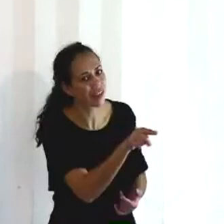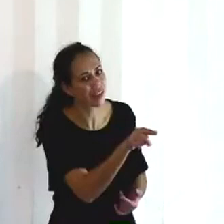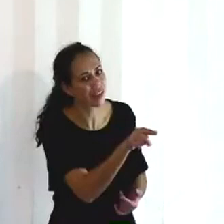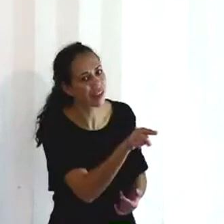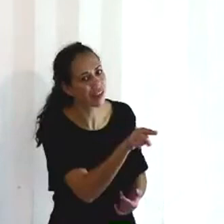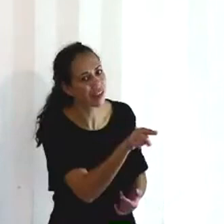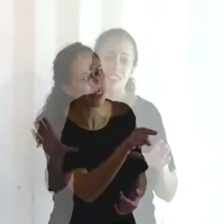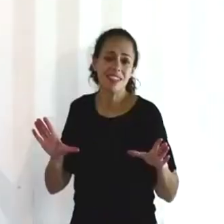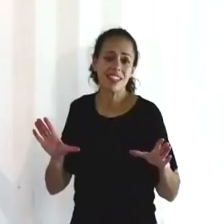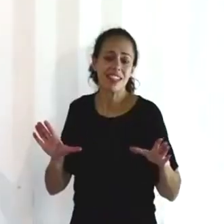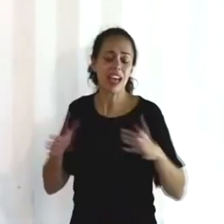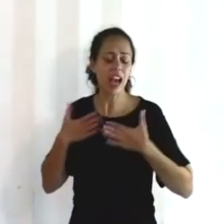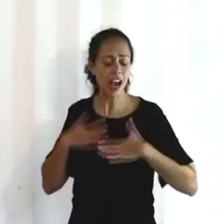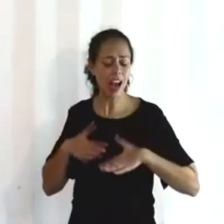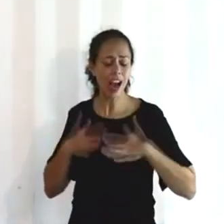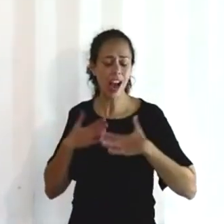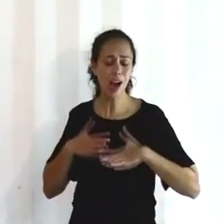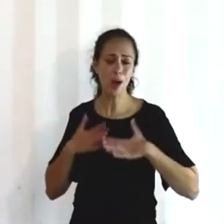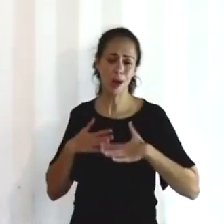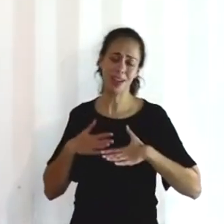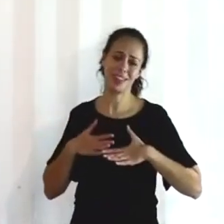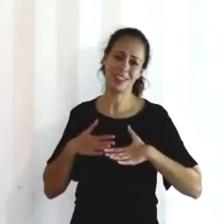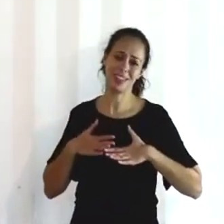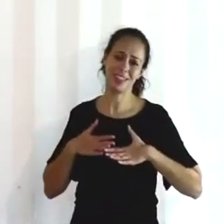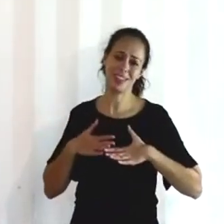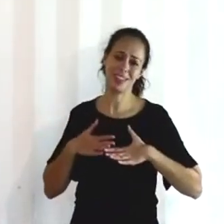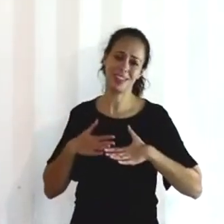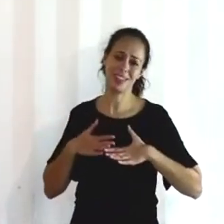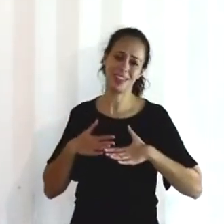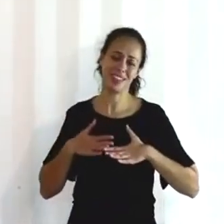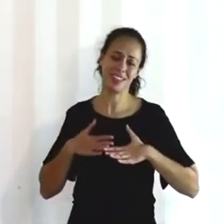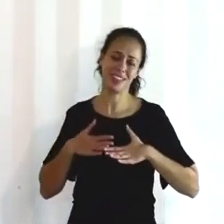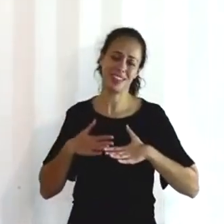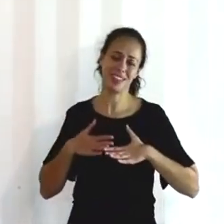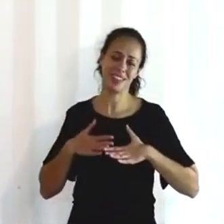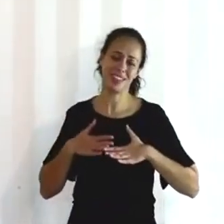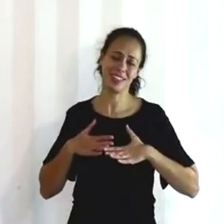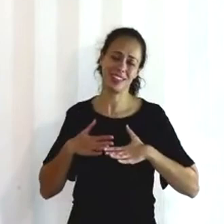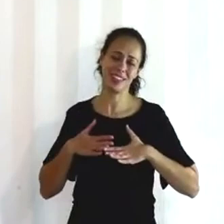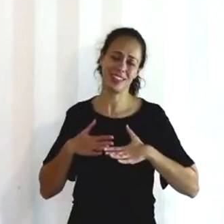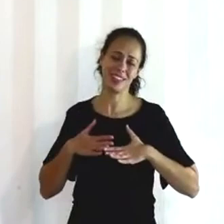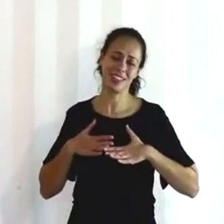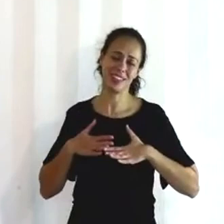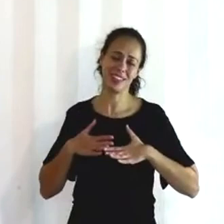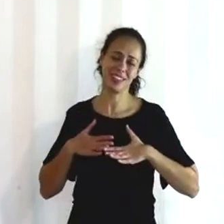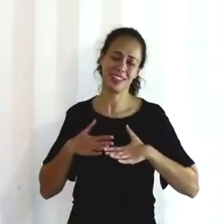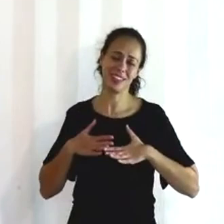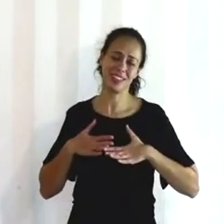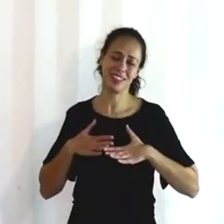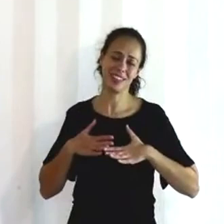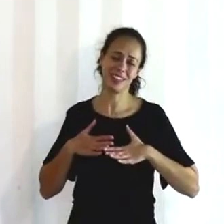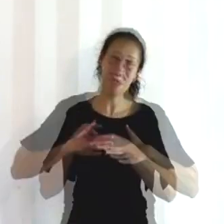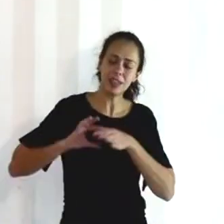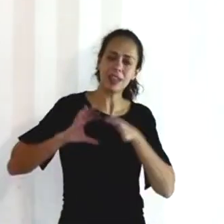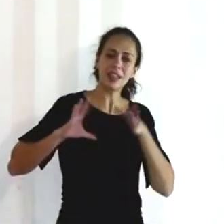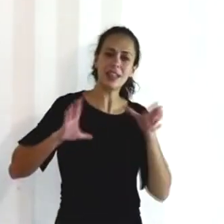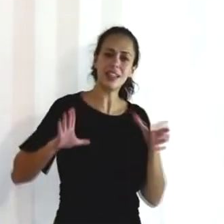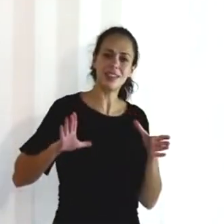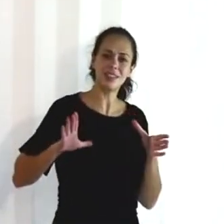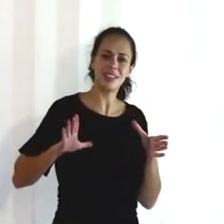que está pegando e pegando forte. Viva e deixe